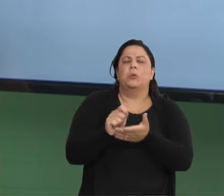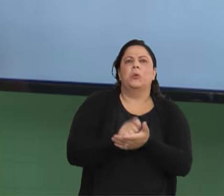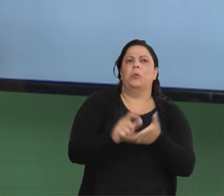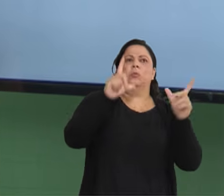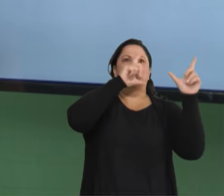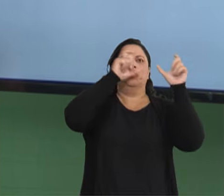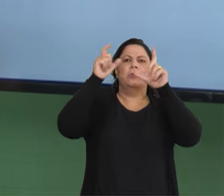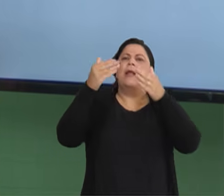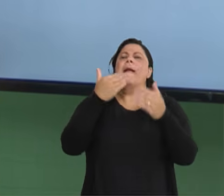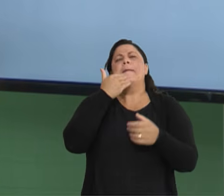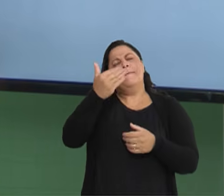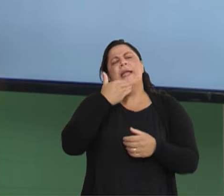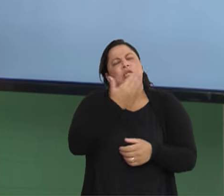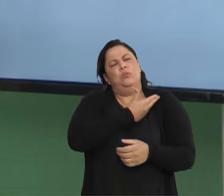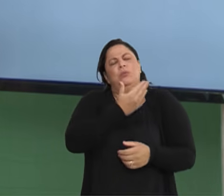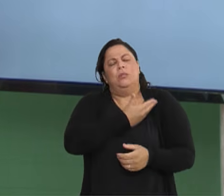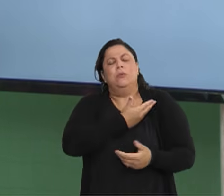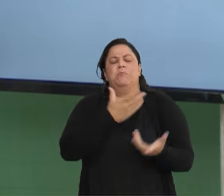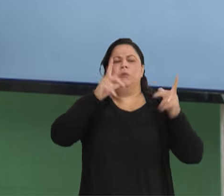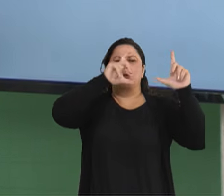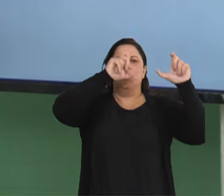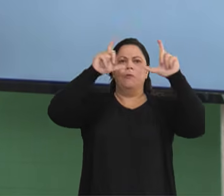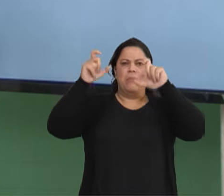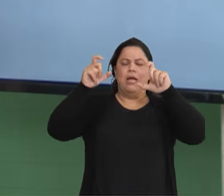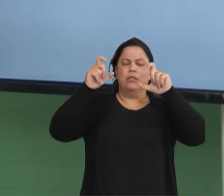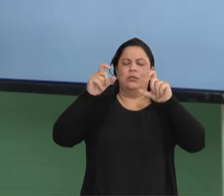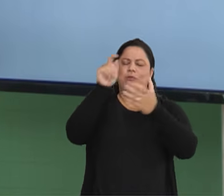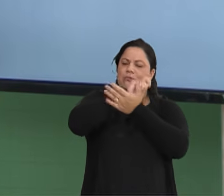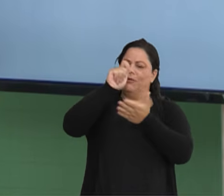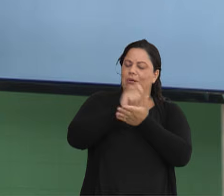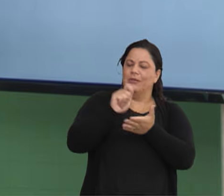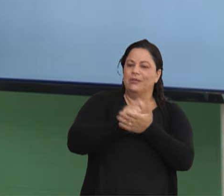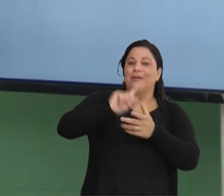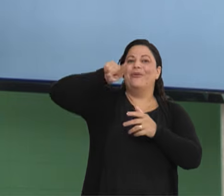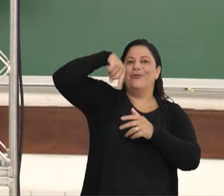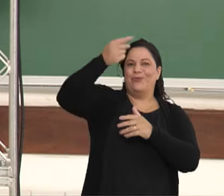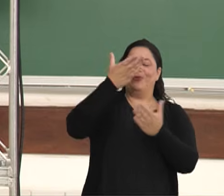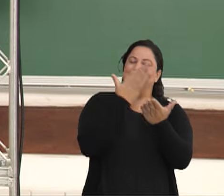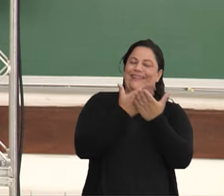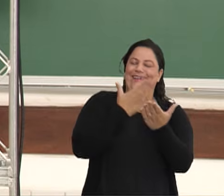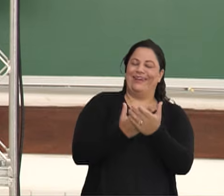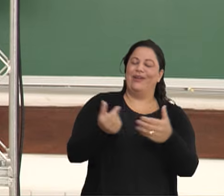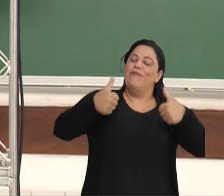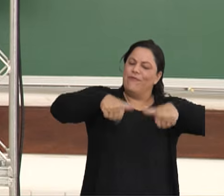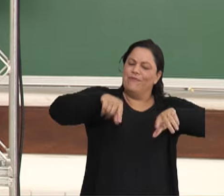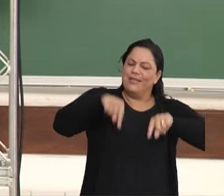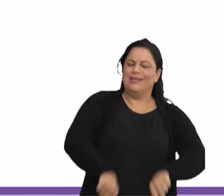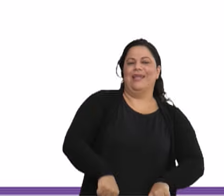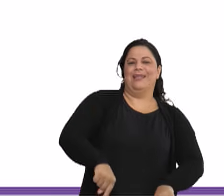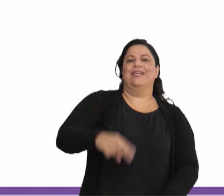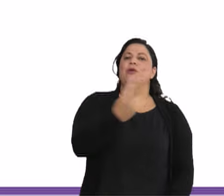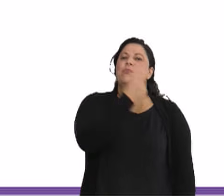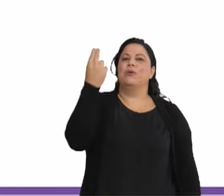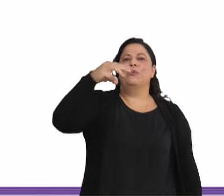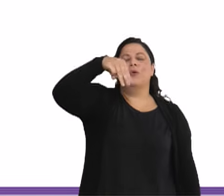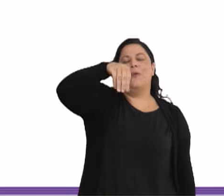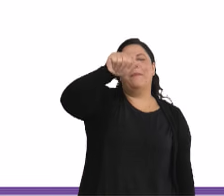alguém, anota para a nossa próxima aula. Ok? Eu vou ficando por aqui. Eu sou o Marlon e a gente se encontra na próxima.